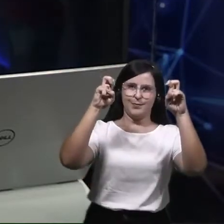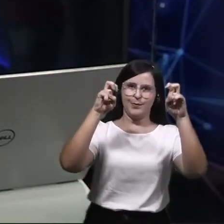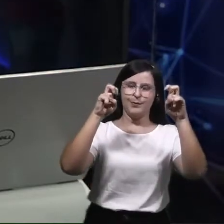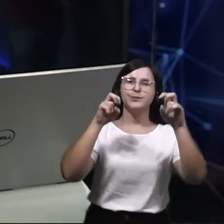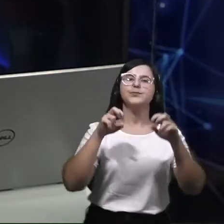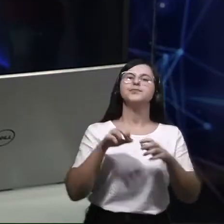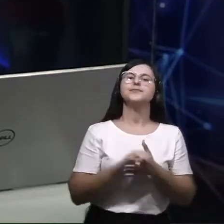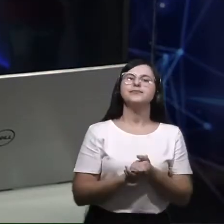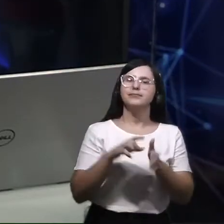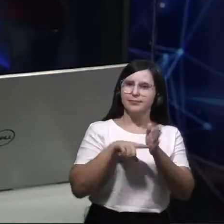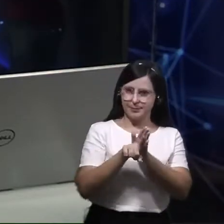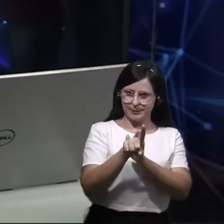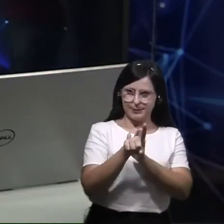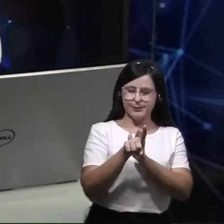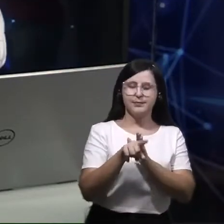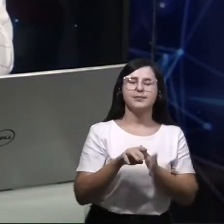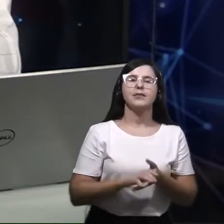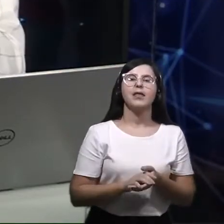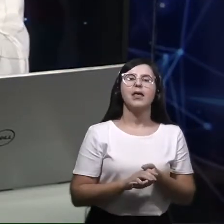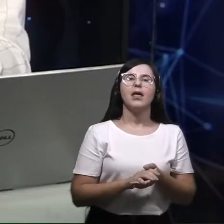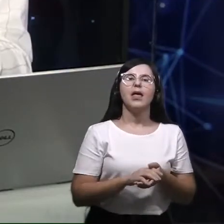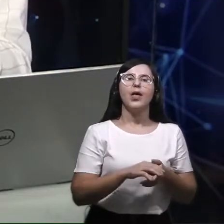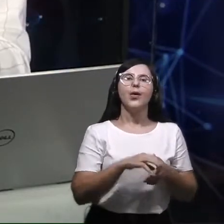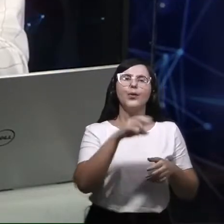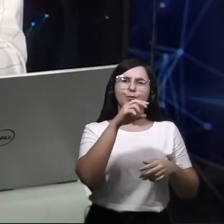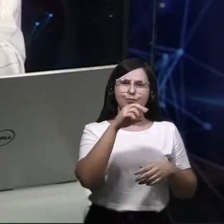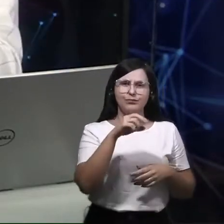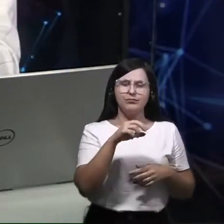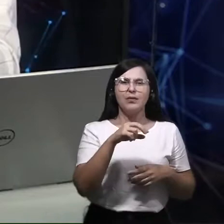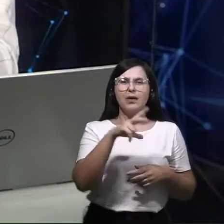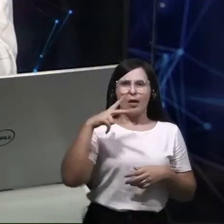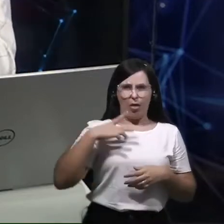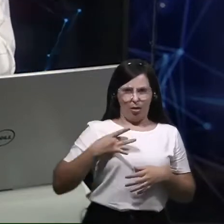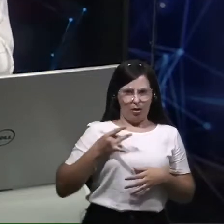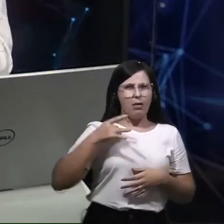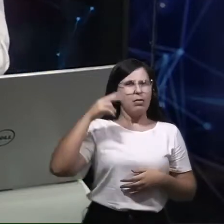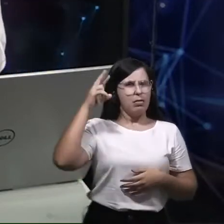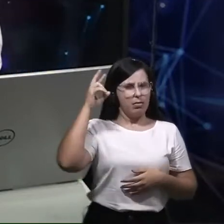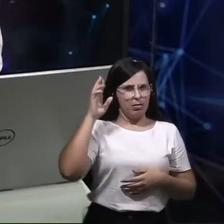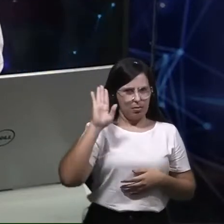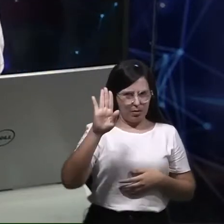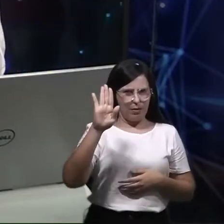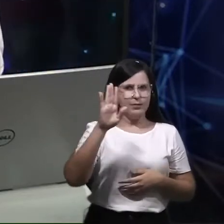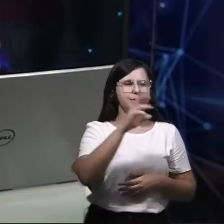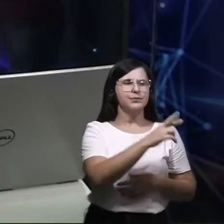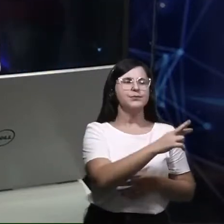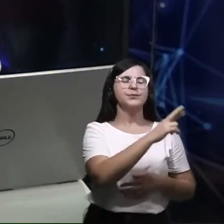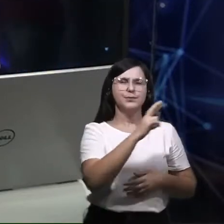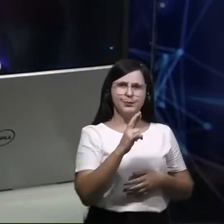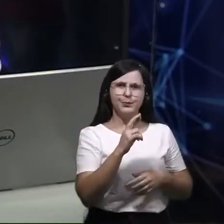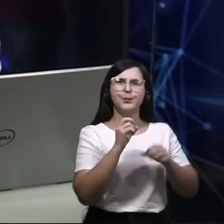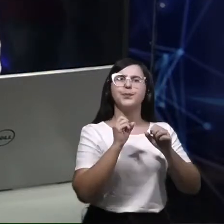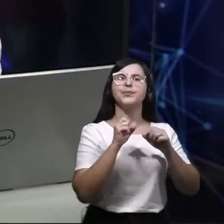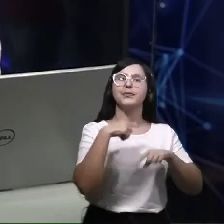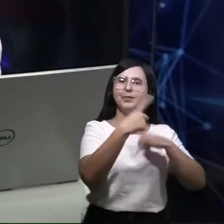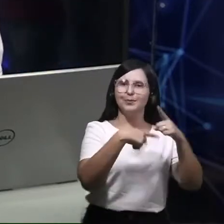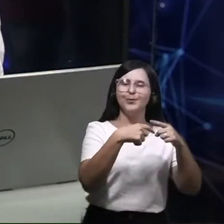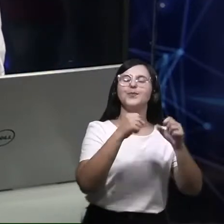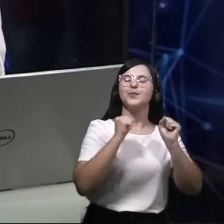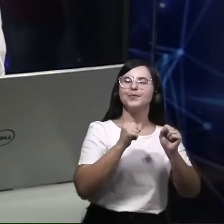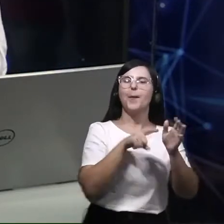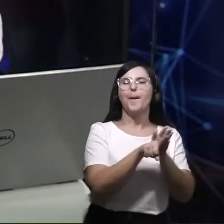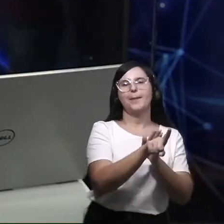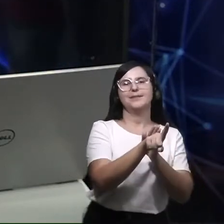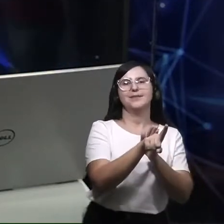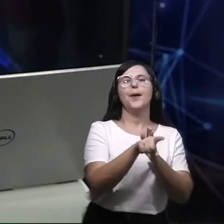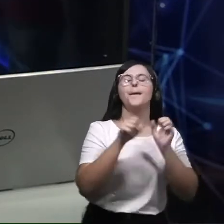essa pergunta. O candidato que responder, ele automaticamente será o próximo candidato a perguntar. Então caberá a